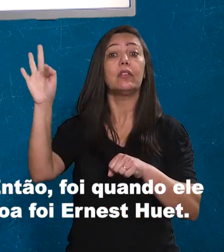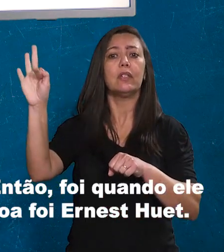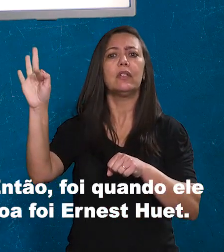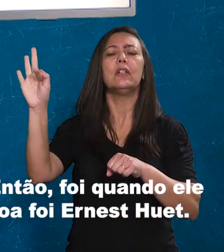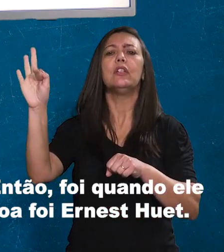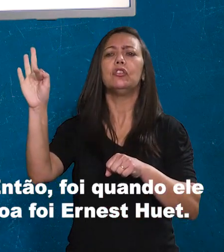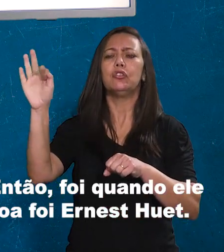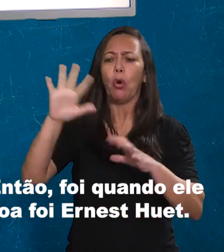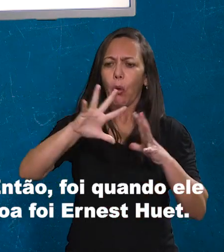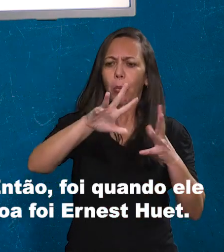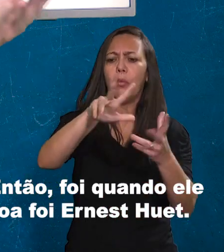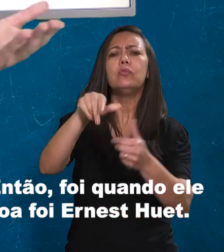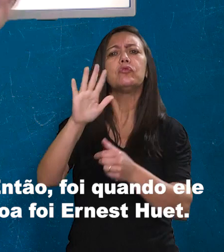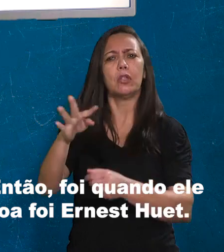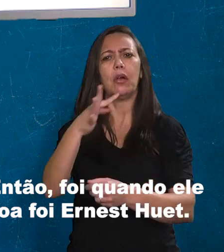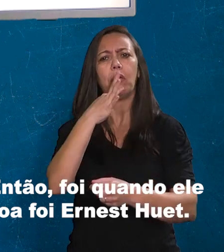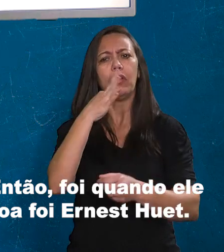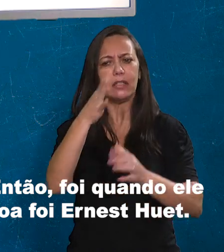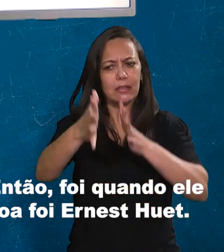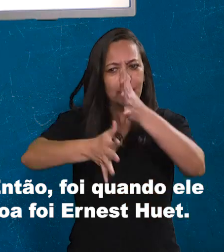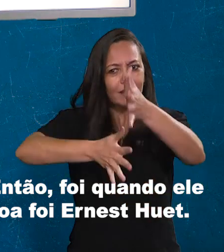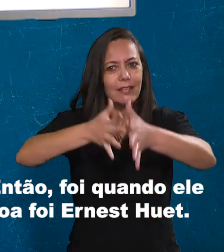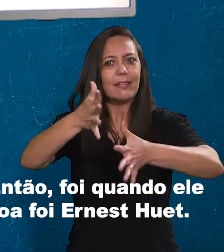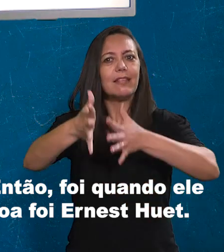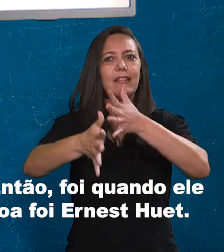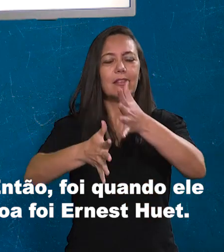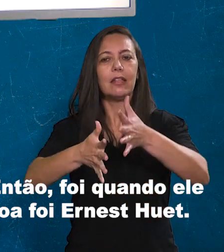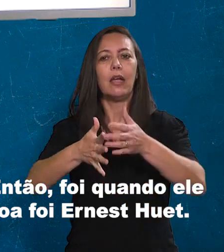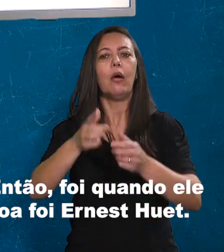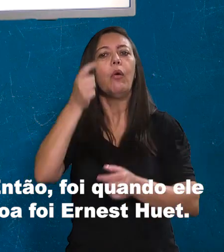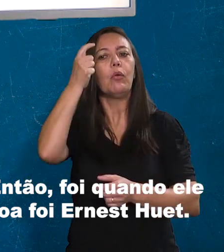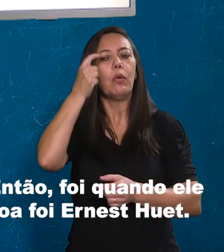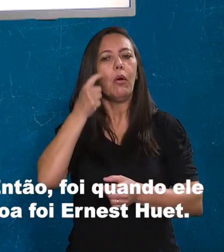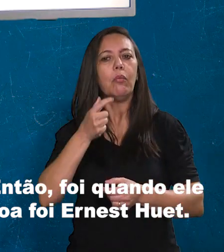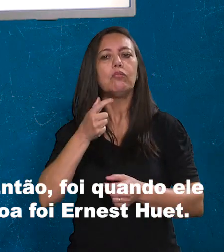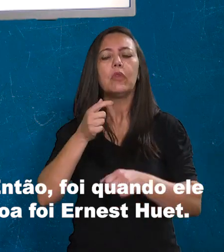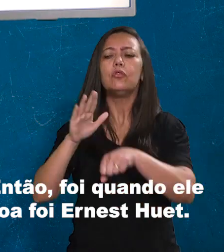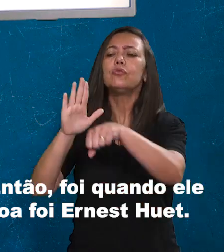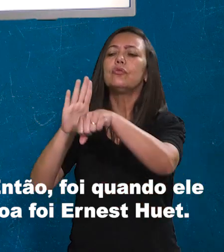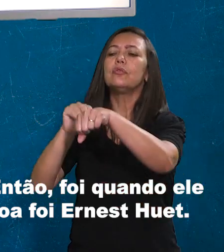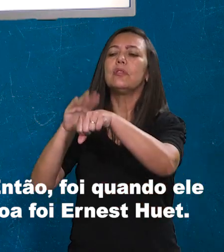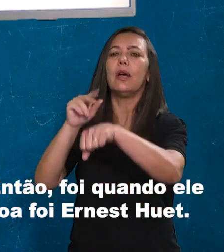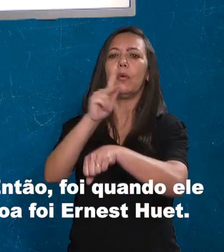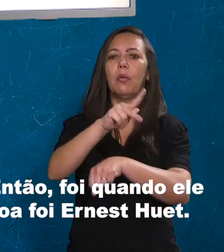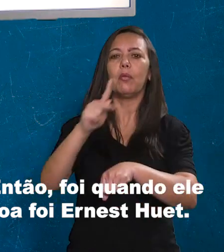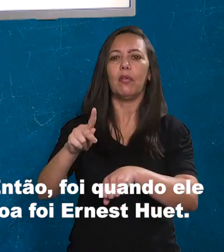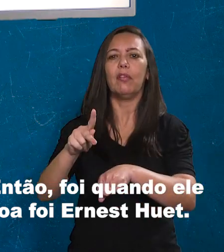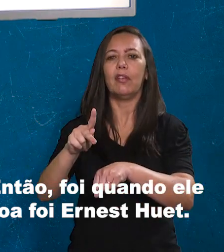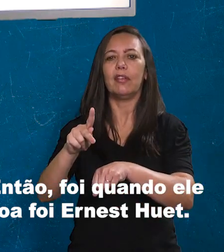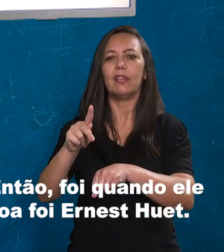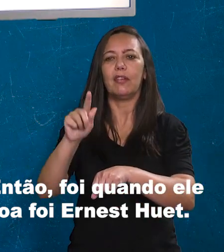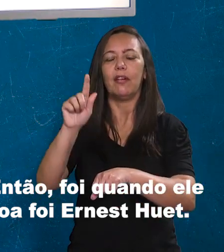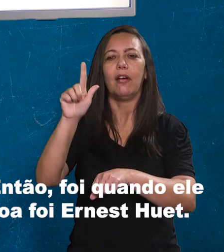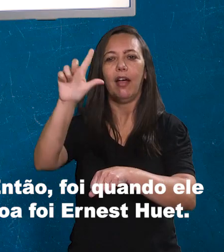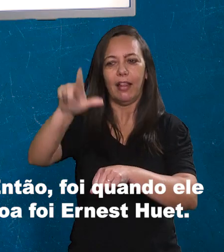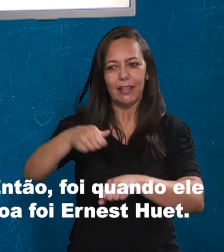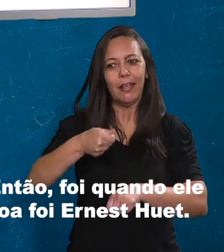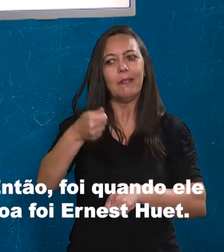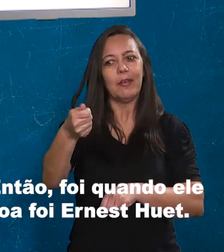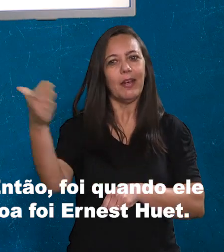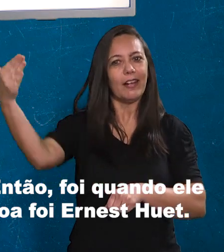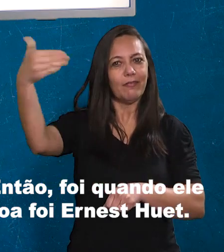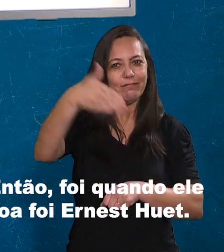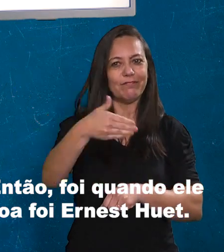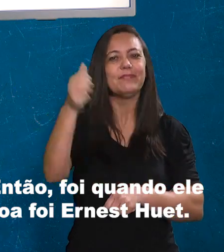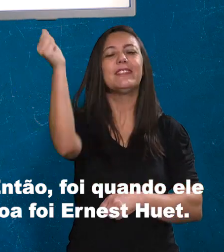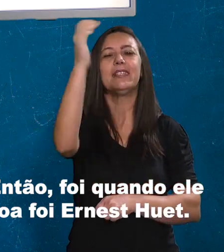conhecido no mundo inteiro. Então foi quando ele convidou um professor para vir até o Brasil. E essa